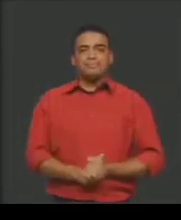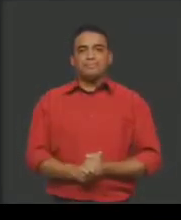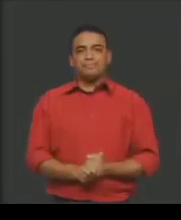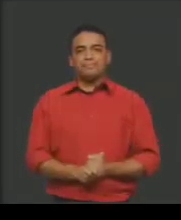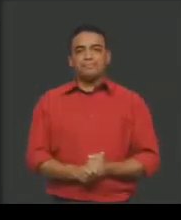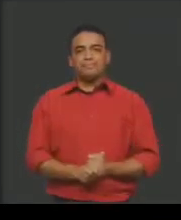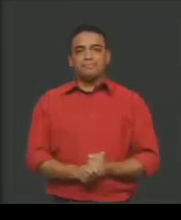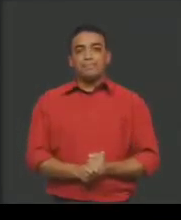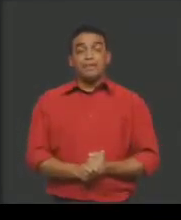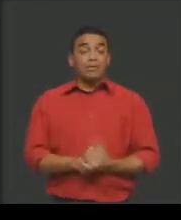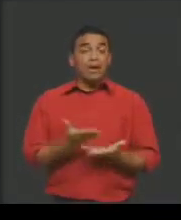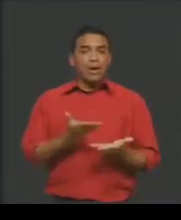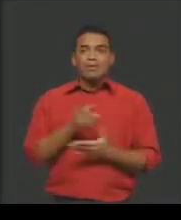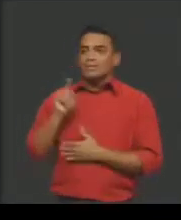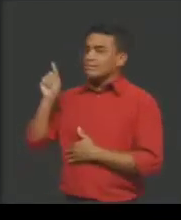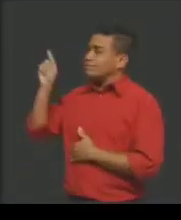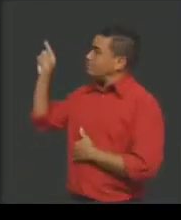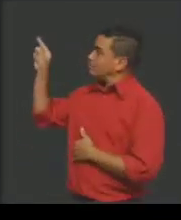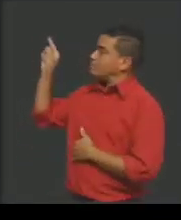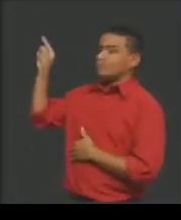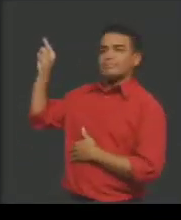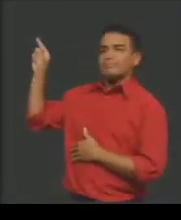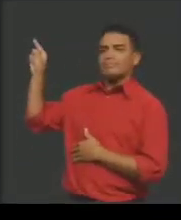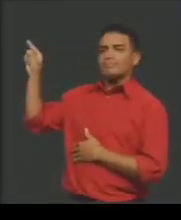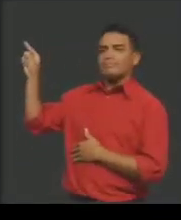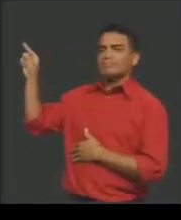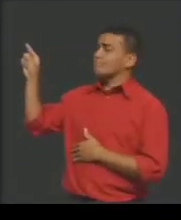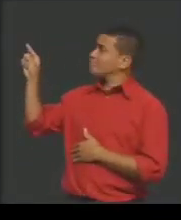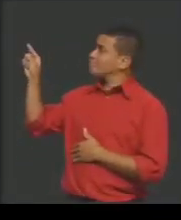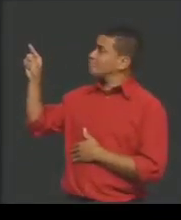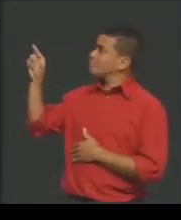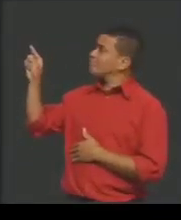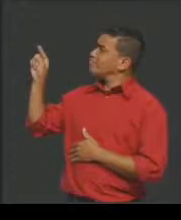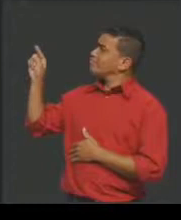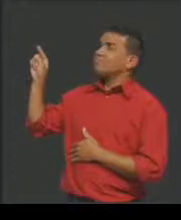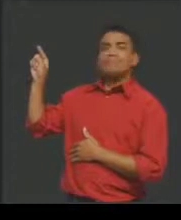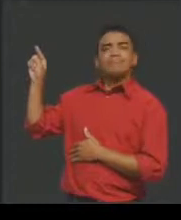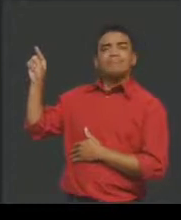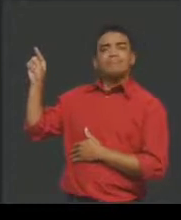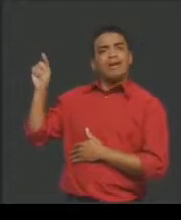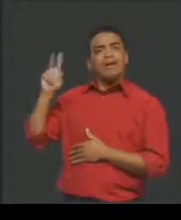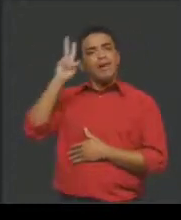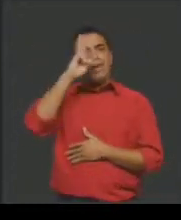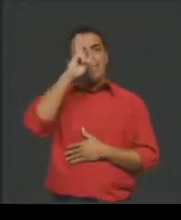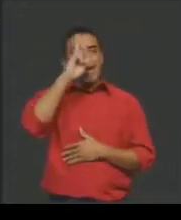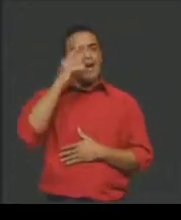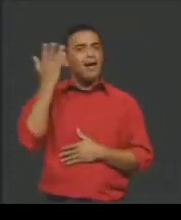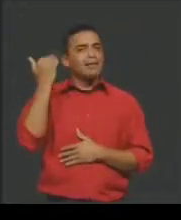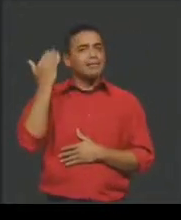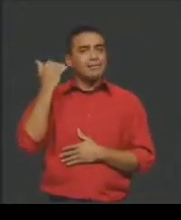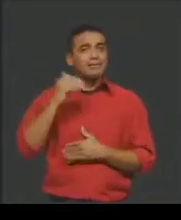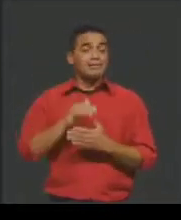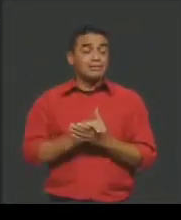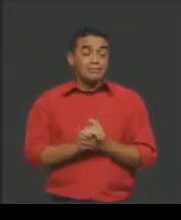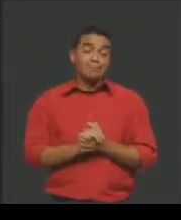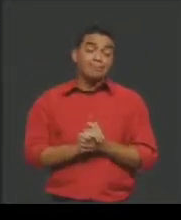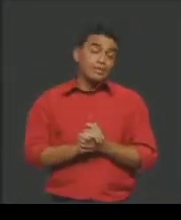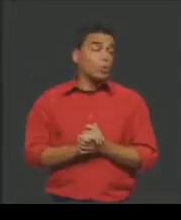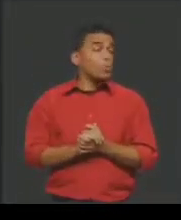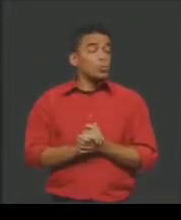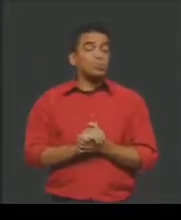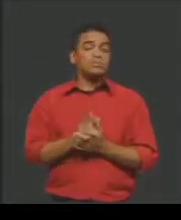Essa parte aqui que eu queria mais relembrar com vocês, uma vez que esses termos são muito